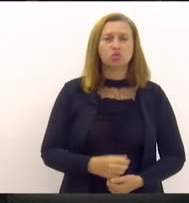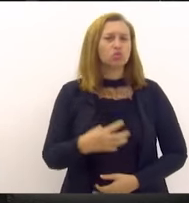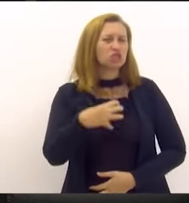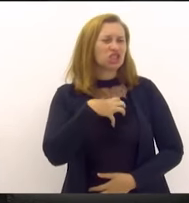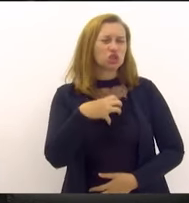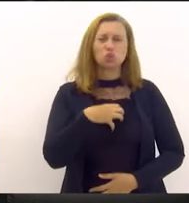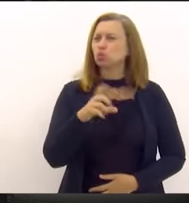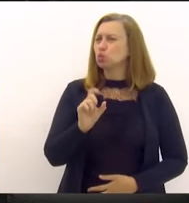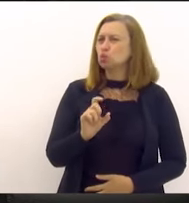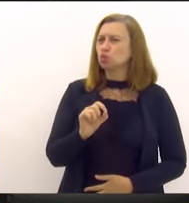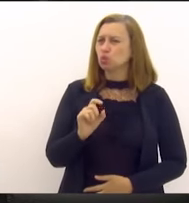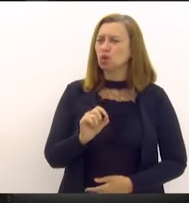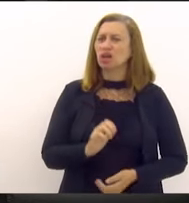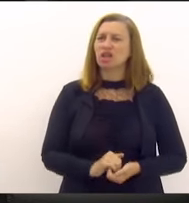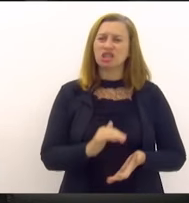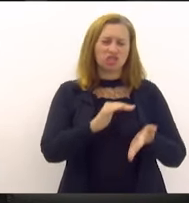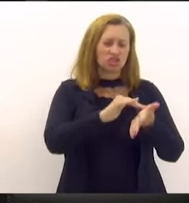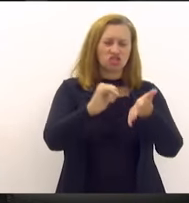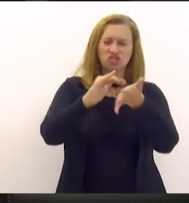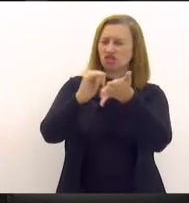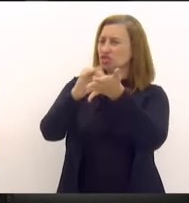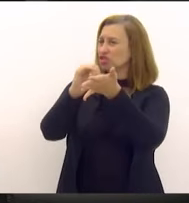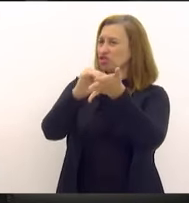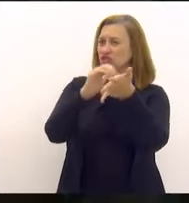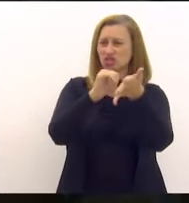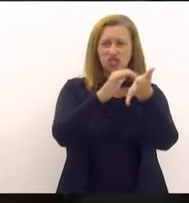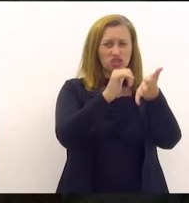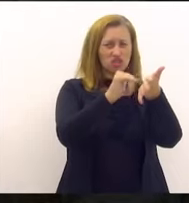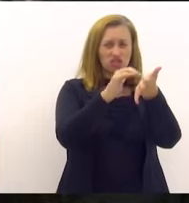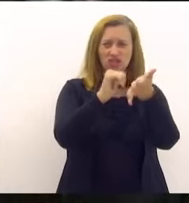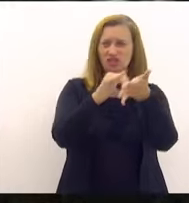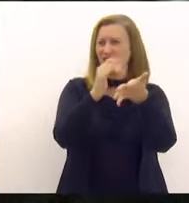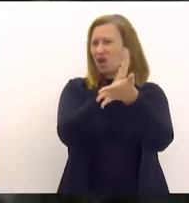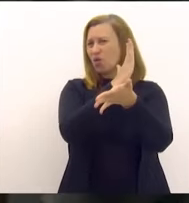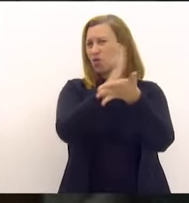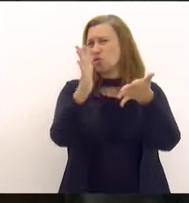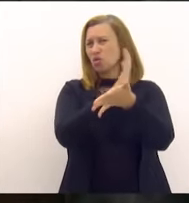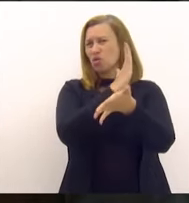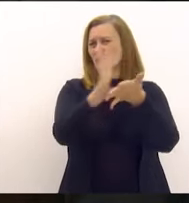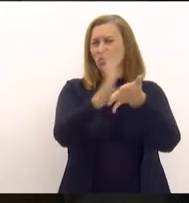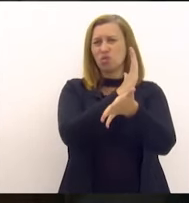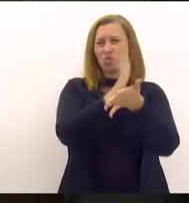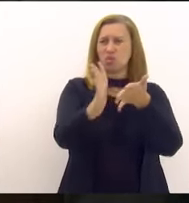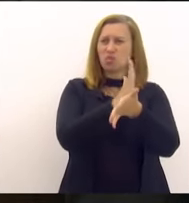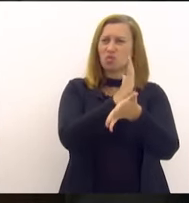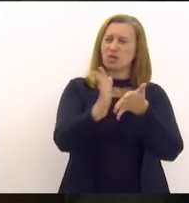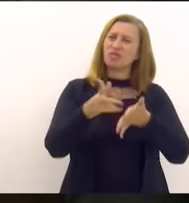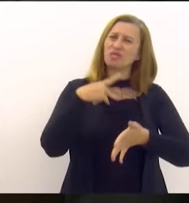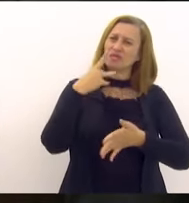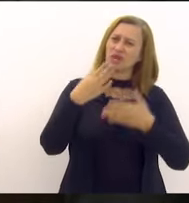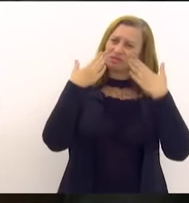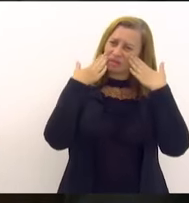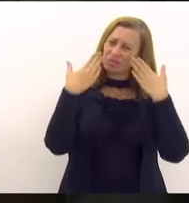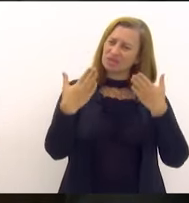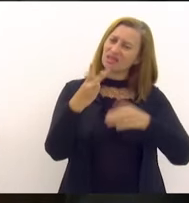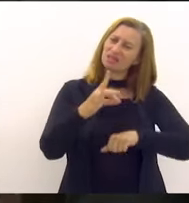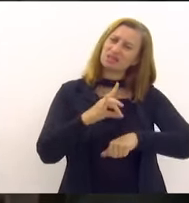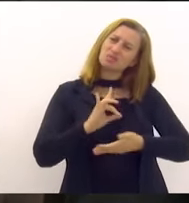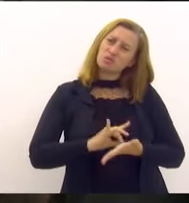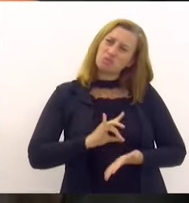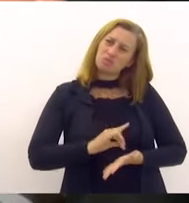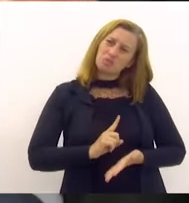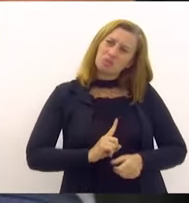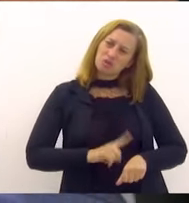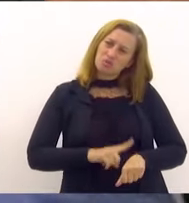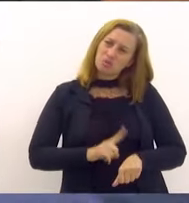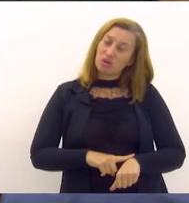sentido de desmistificar e rebater algumas falácias que estão sendo apresentadas nesse momento. Em primeiro lugar, eu não